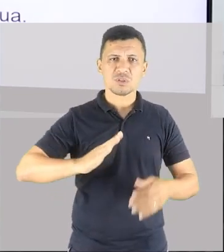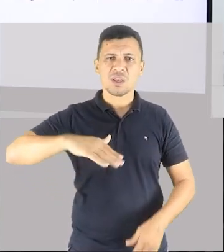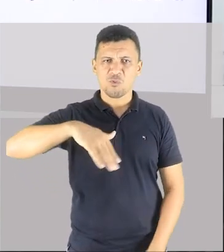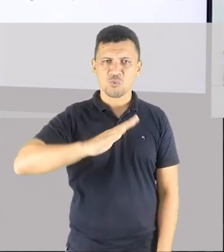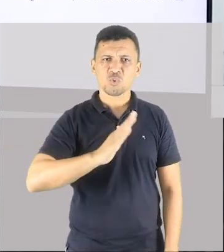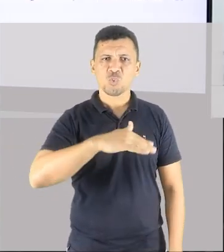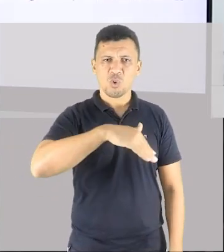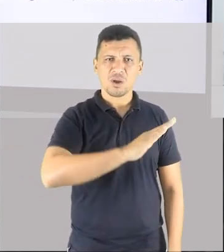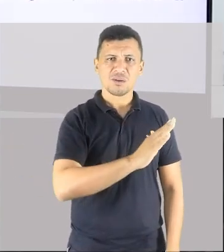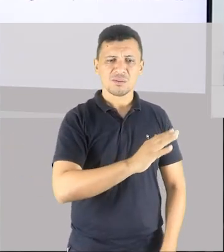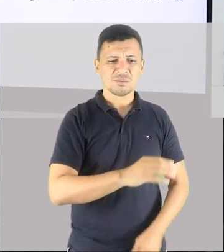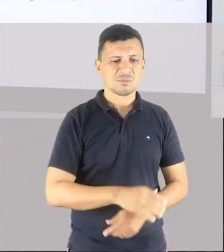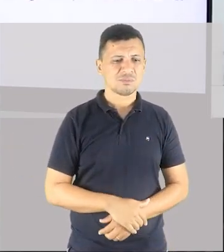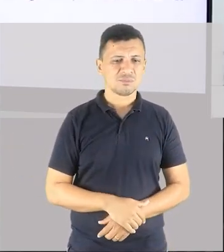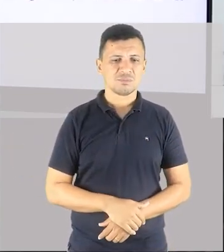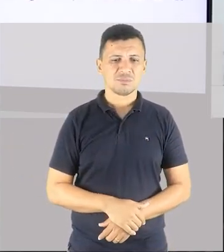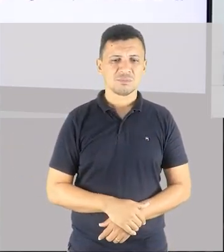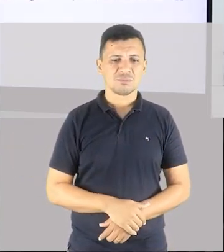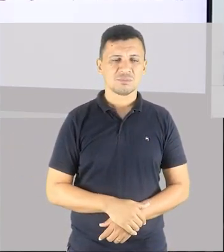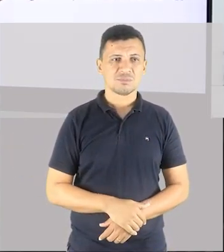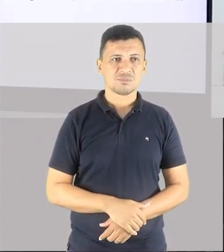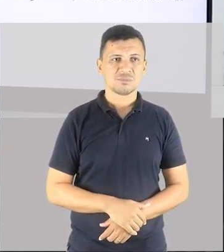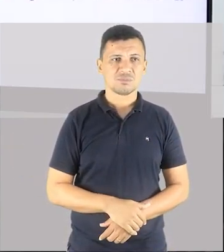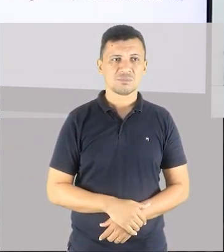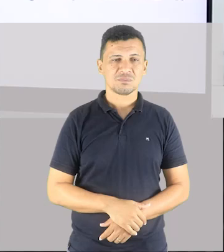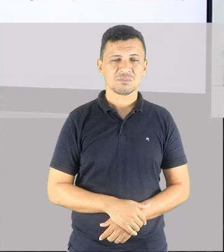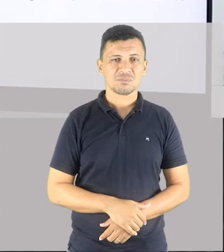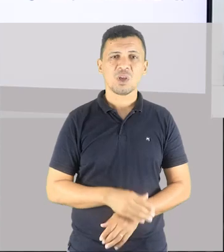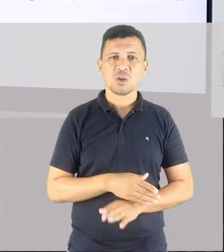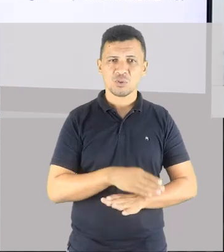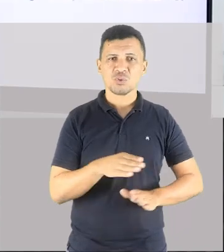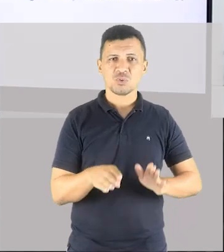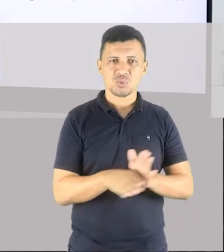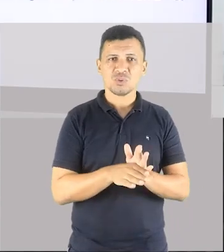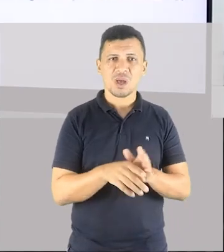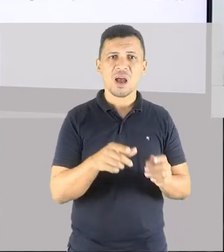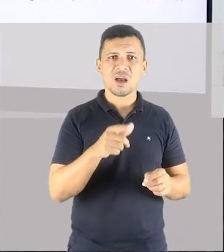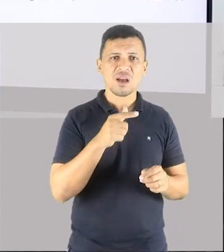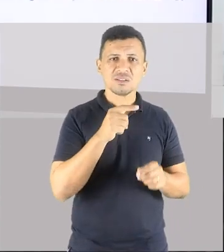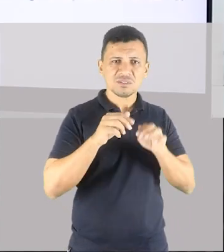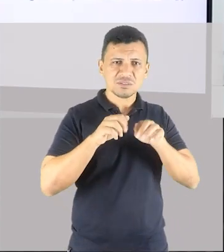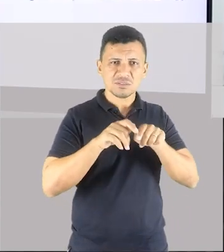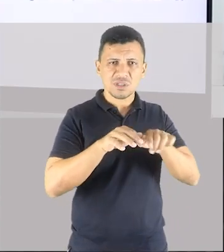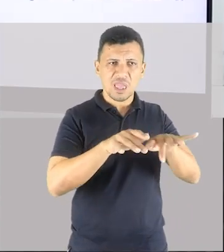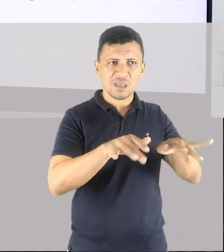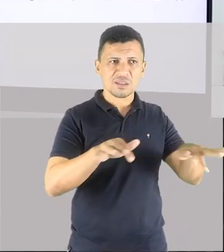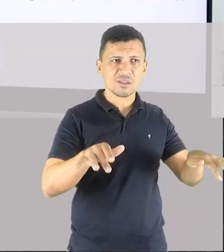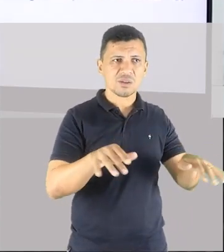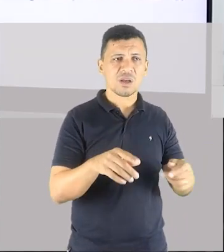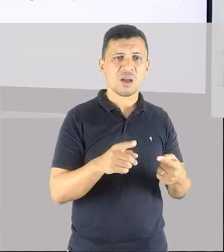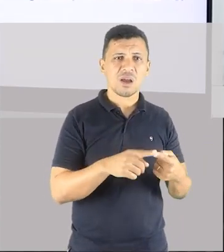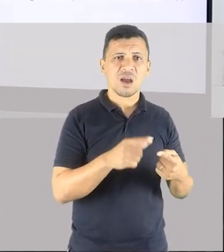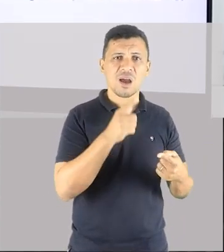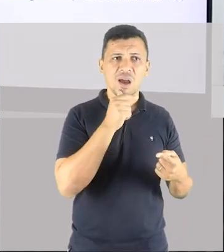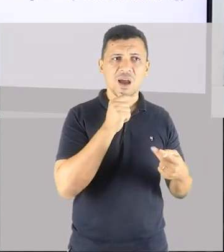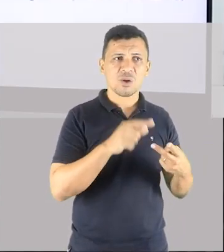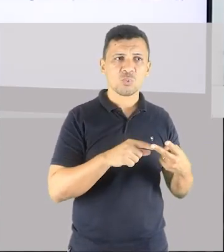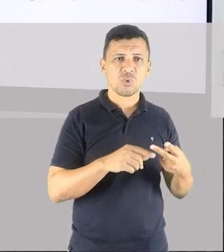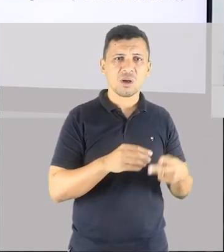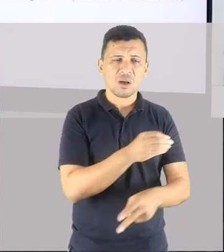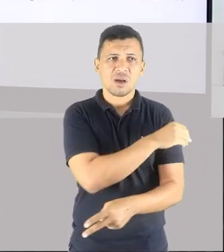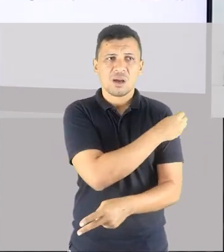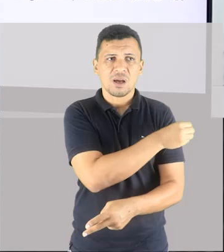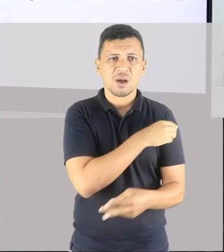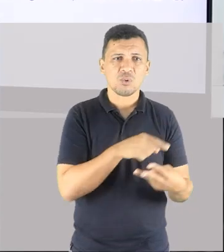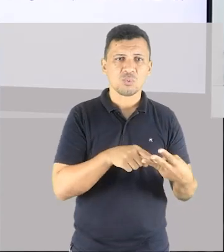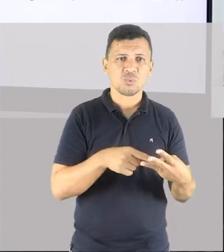ver? O bloco de chumbo flutua em todas as substâncias líquidas. Cadê as substâncias líquidas? Ó? Água,